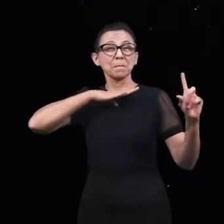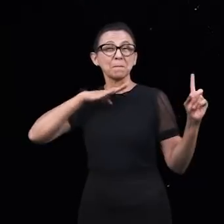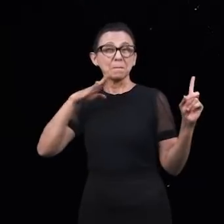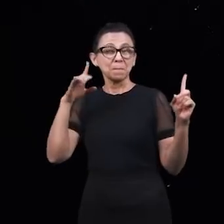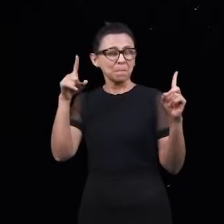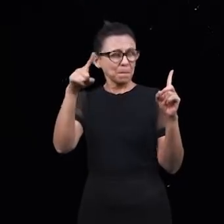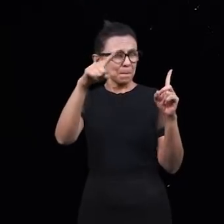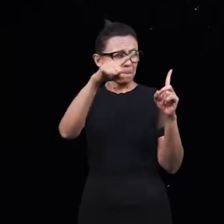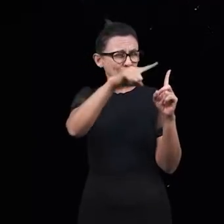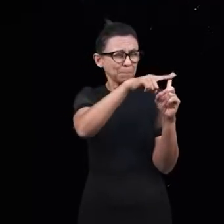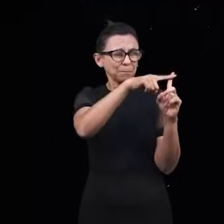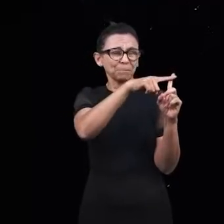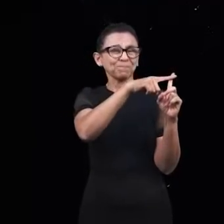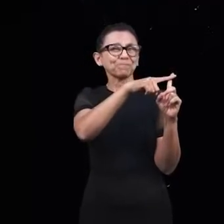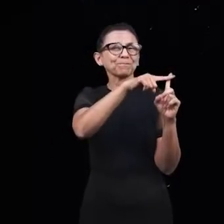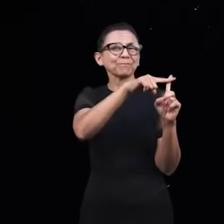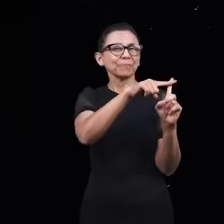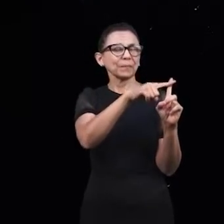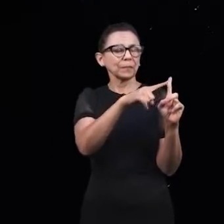O preço